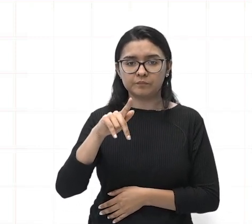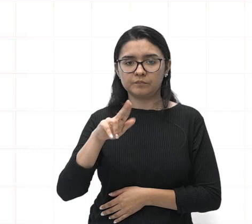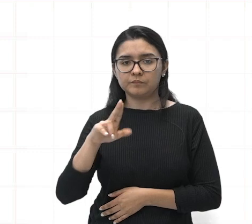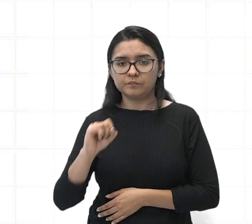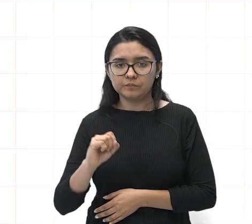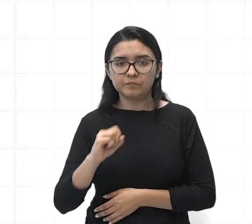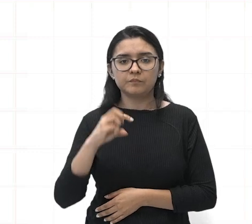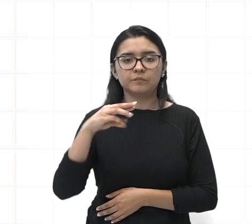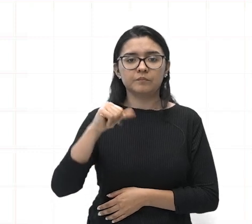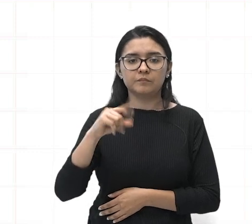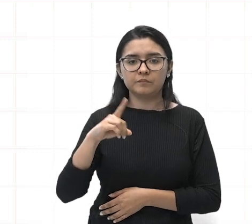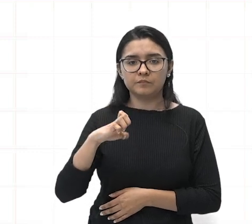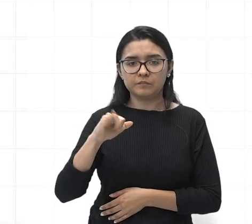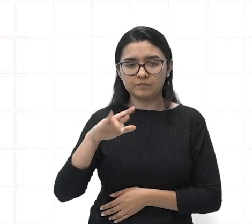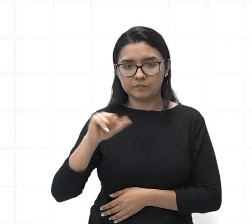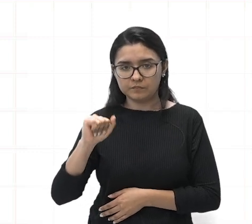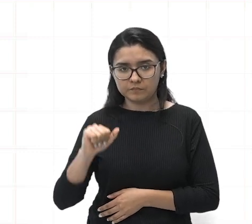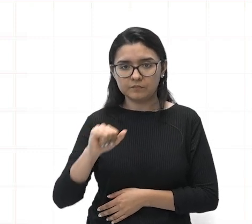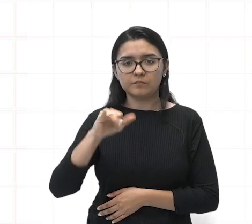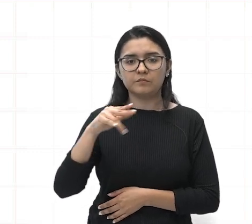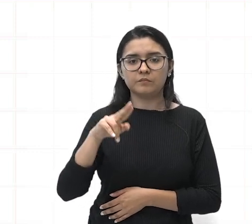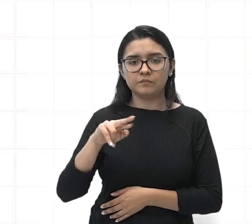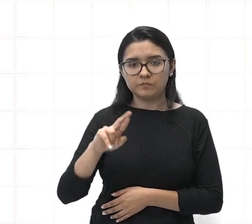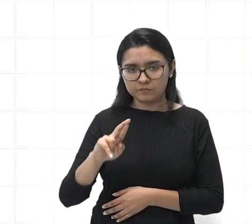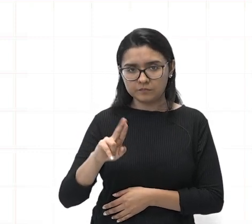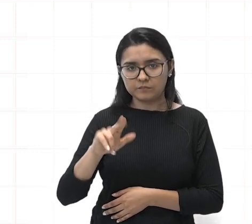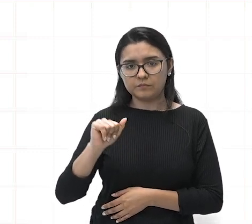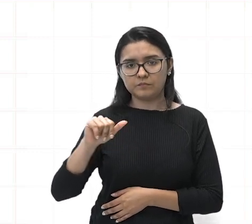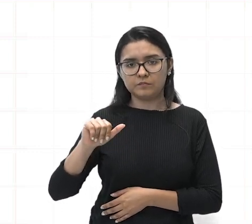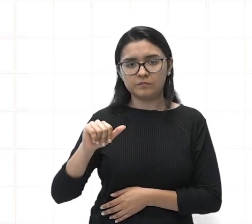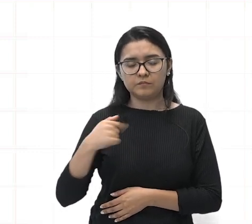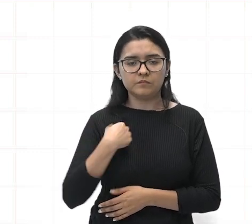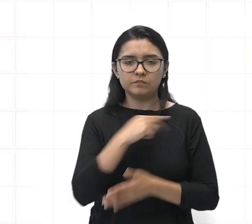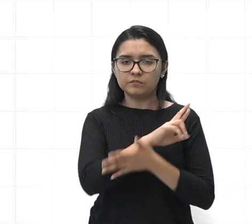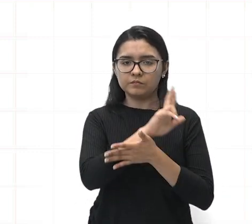Purus, o rio Madeira, o rio Juruá, entre outros